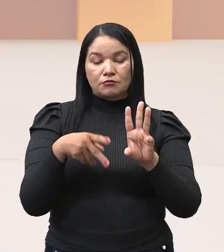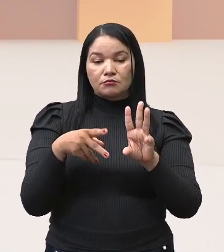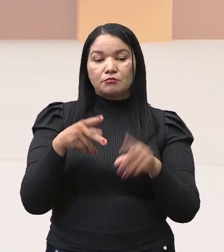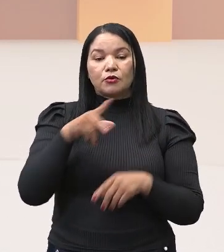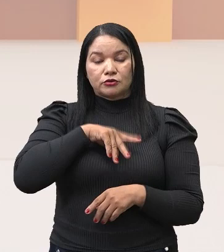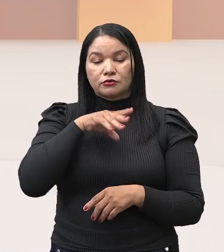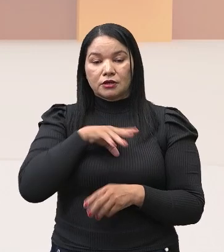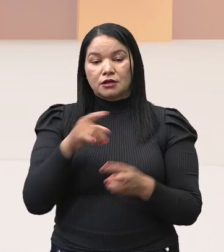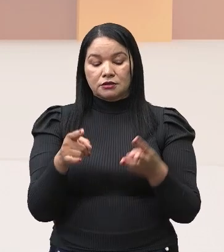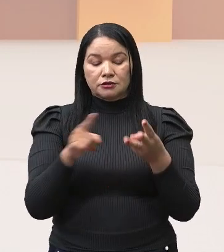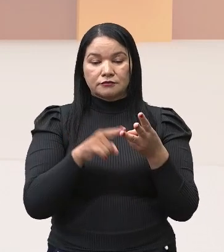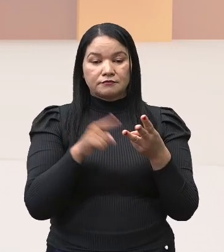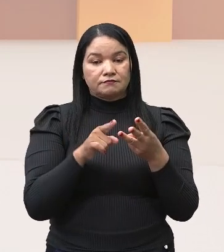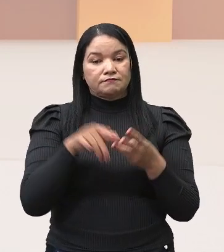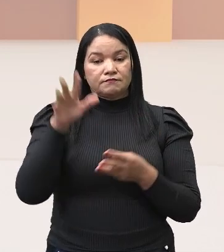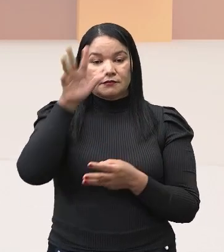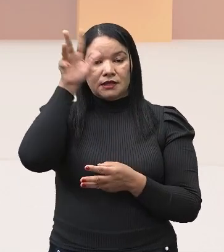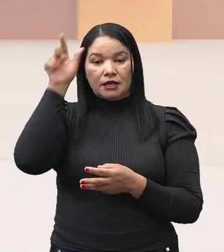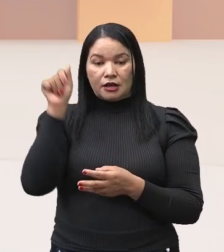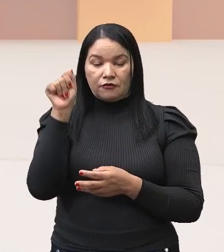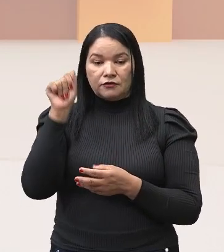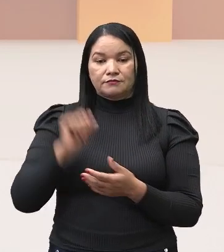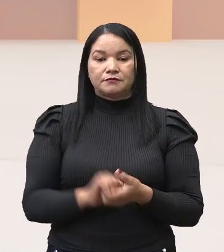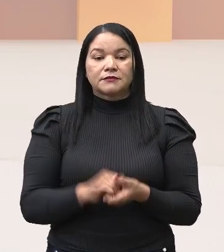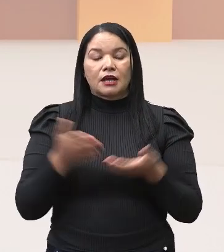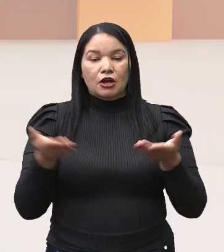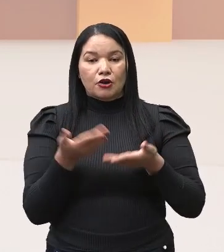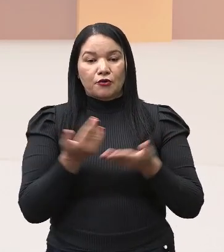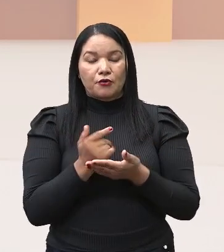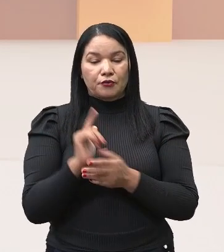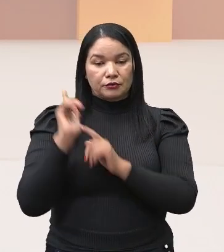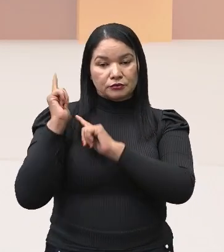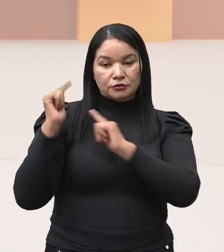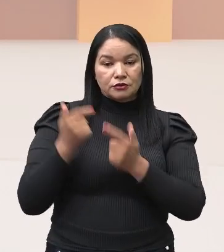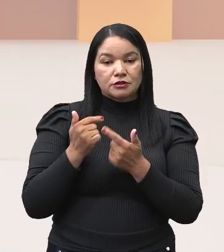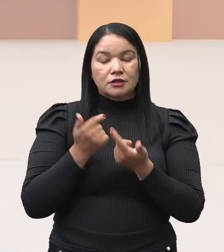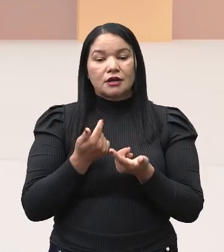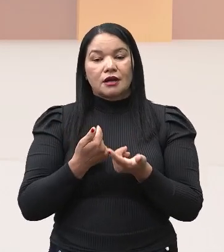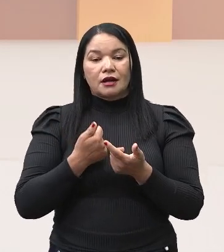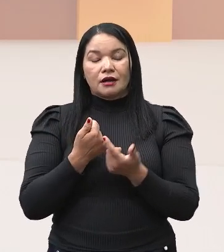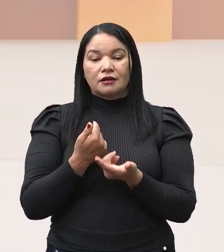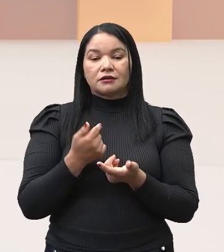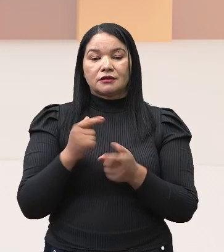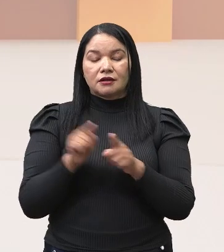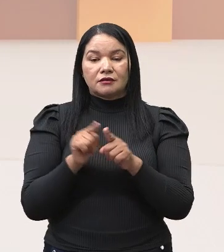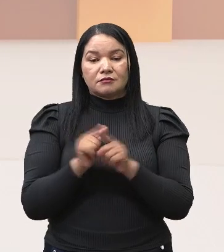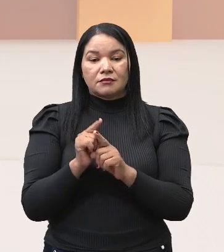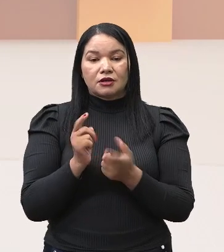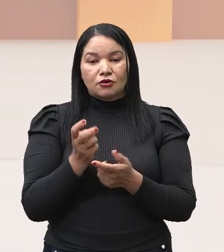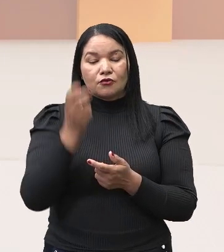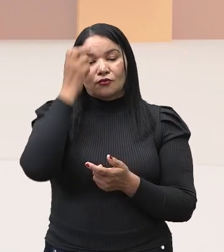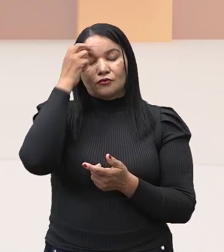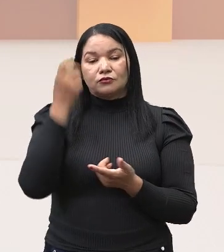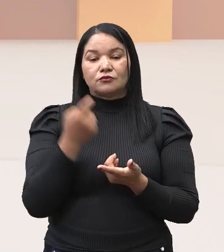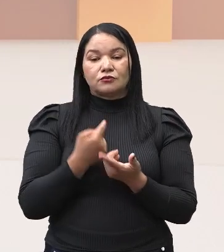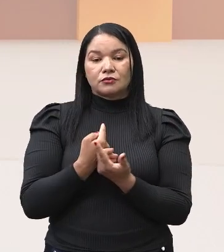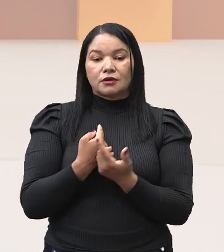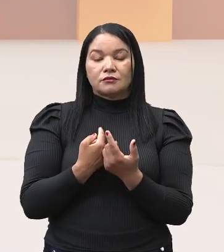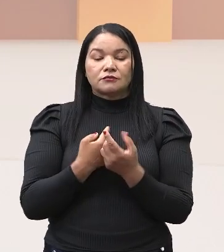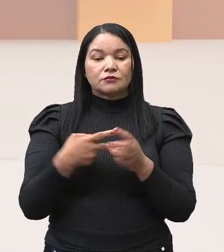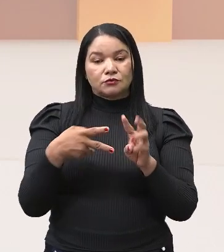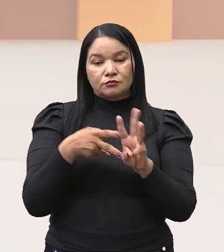africana. E a gente vai observar agora o legado deixado pela tradição, pela cultura, pelo africano